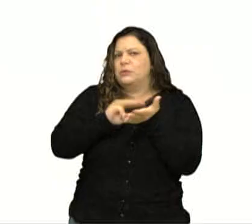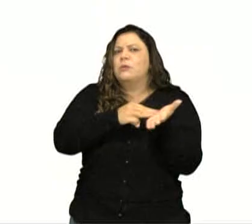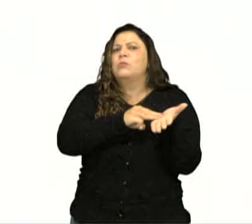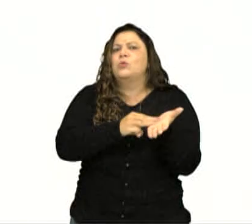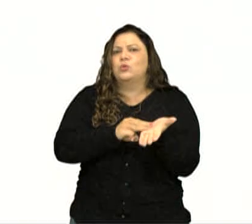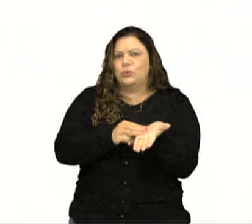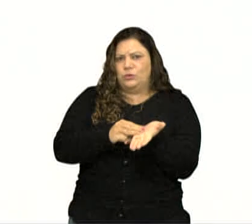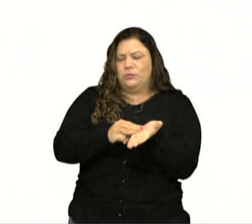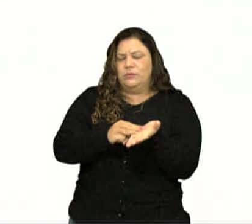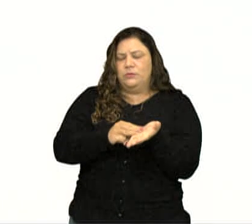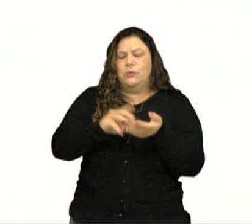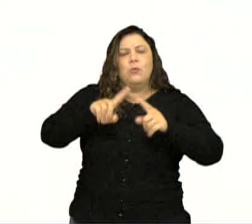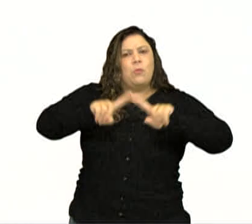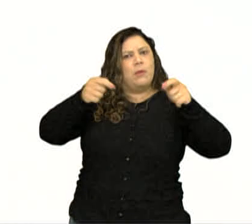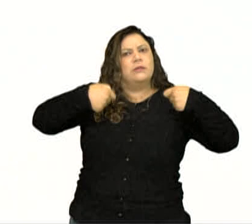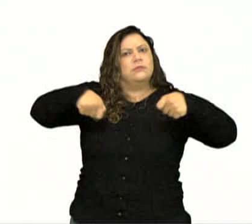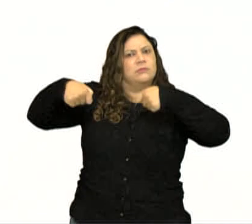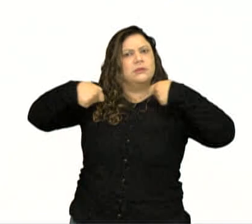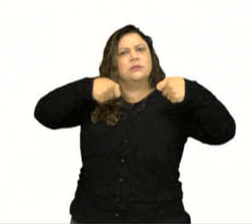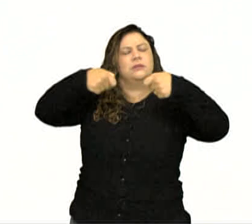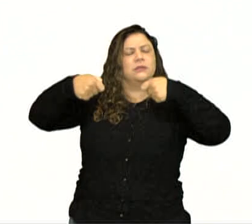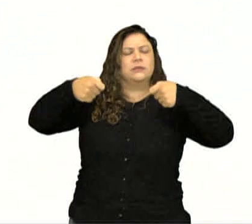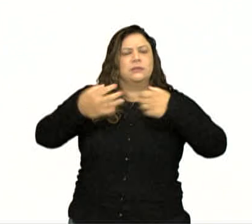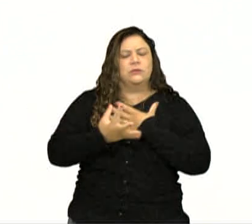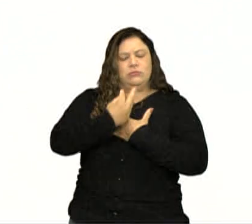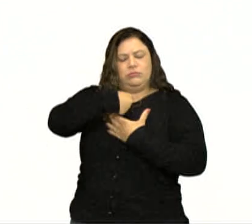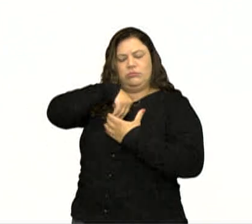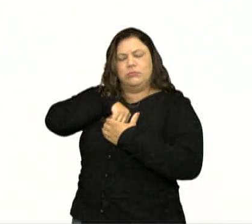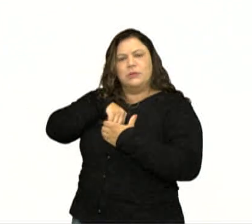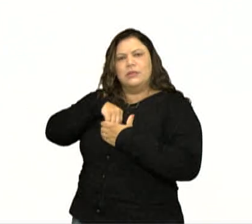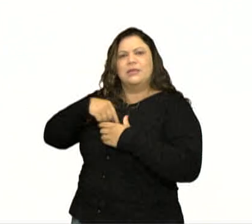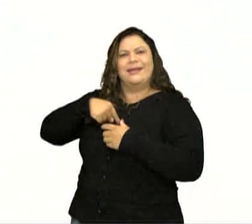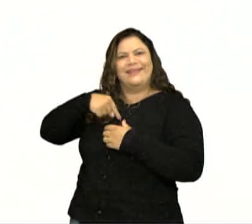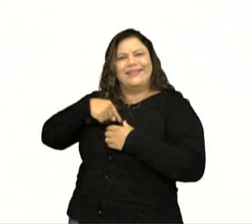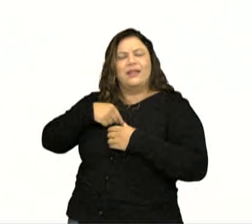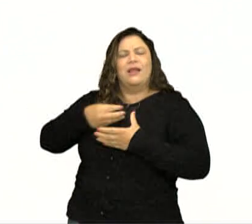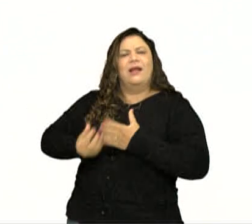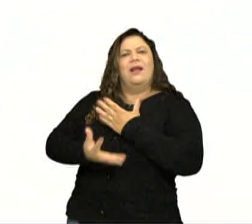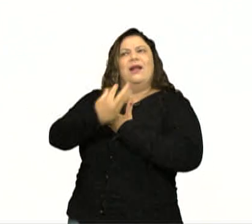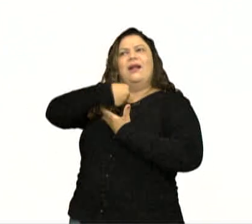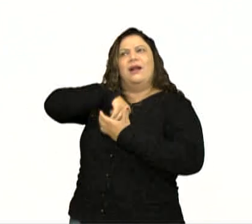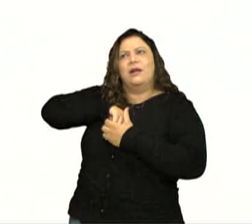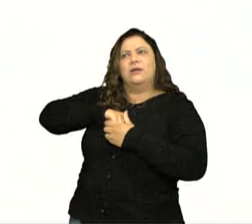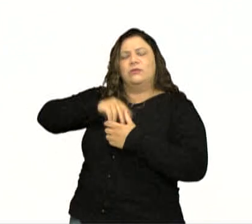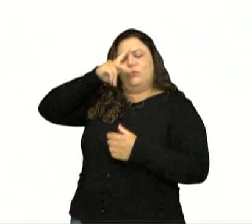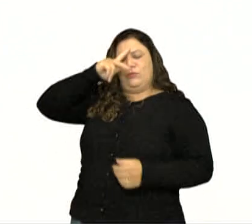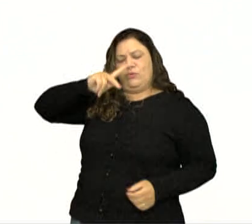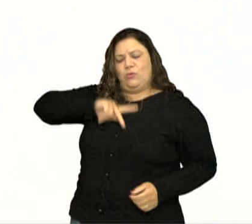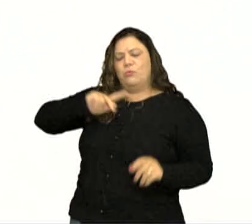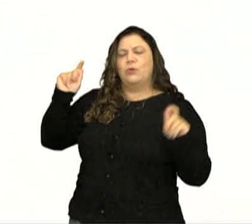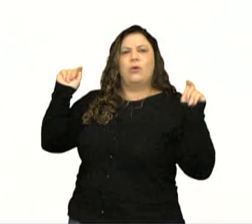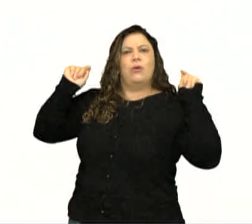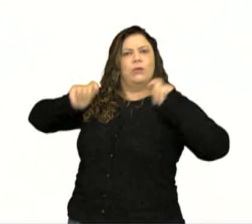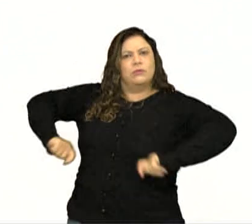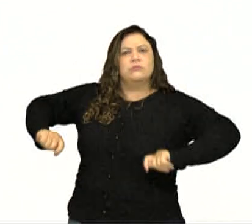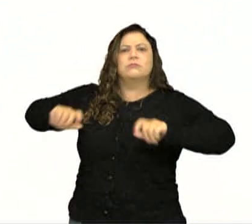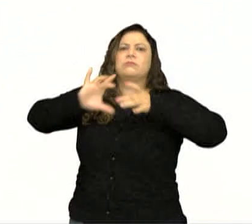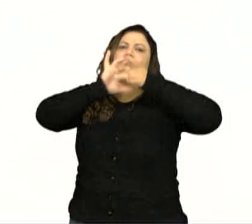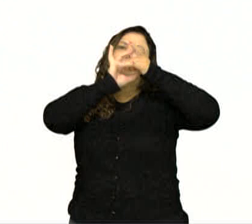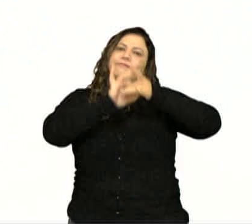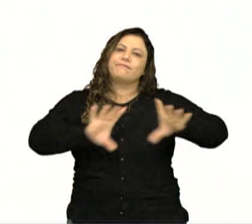a necessidade da causa interna, a necessidade de ser aquilo que se é. Liberdade é